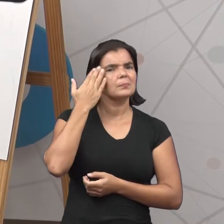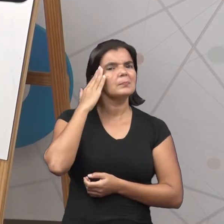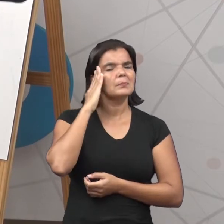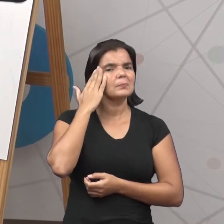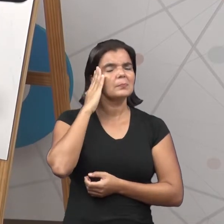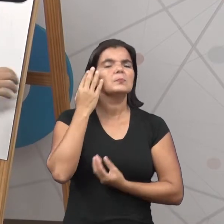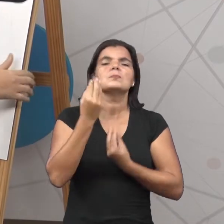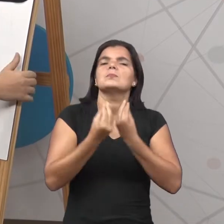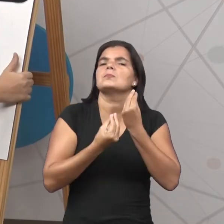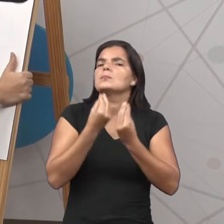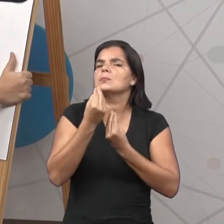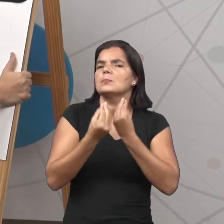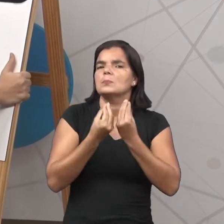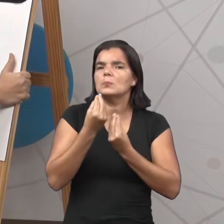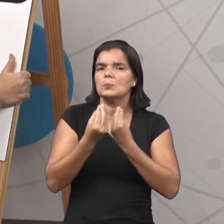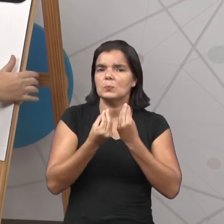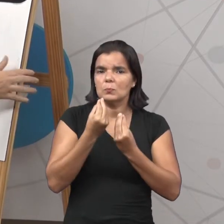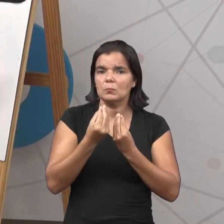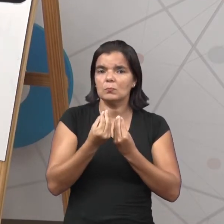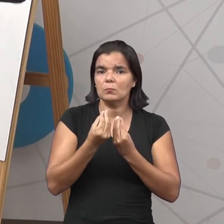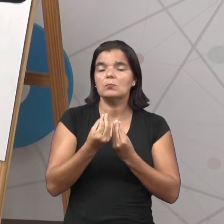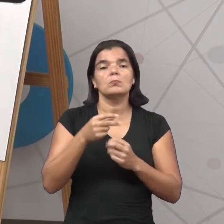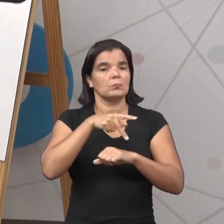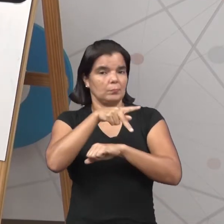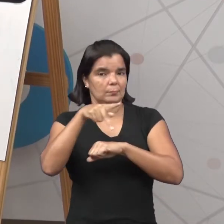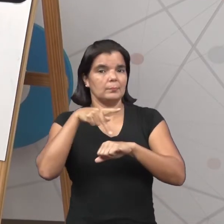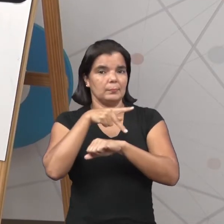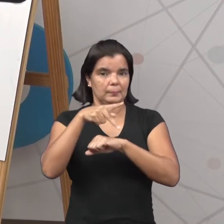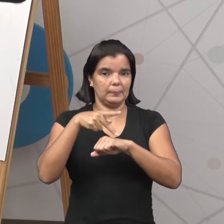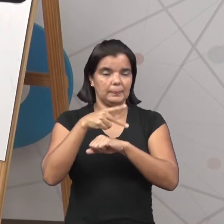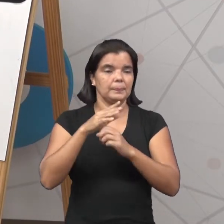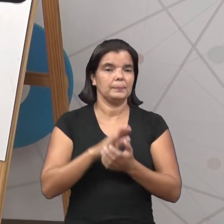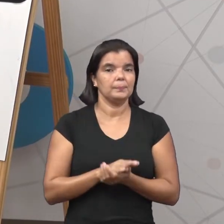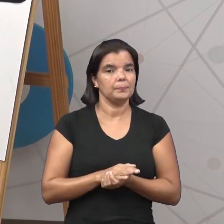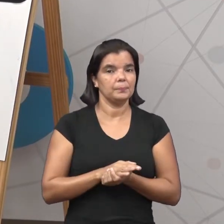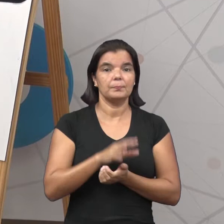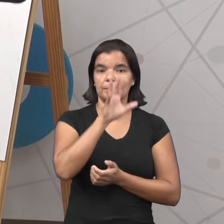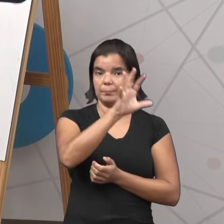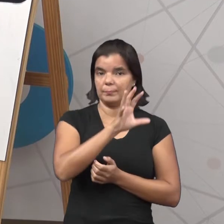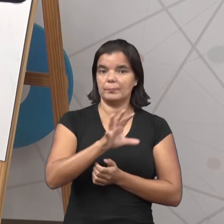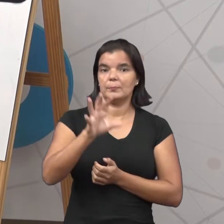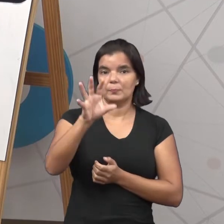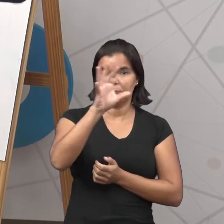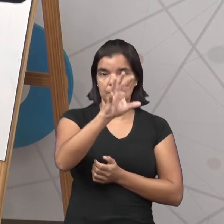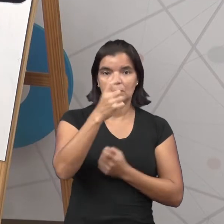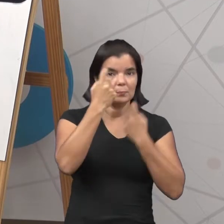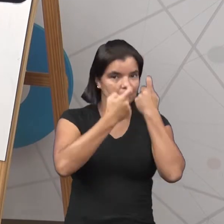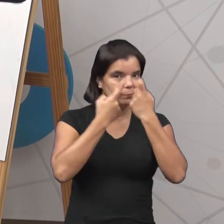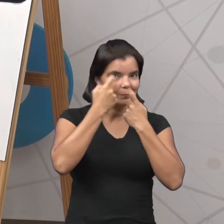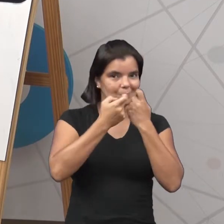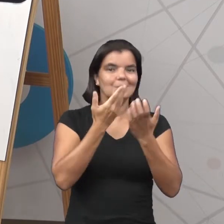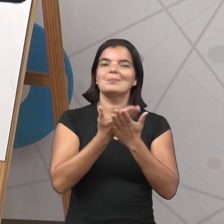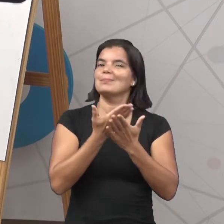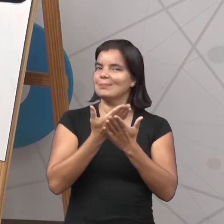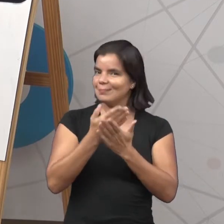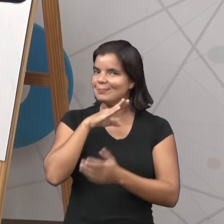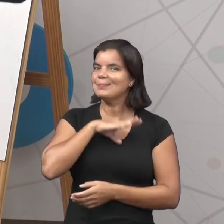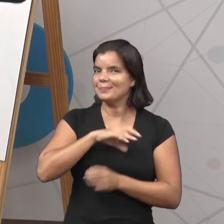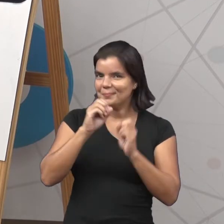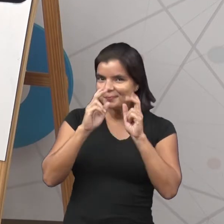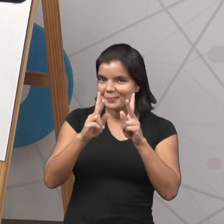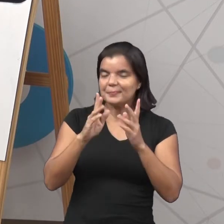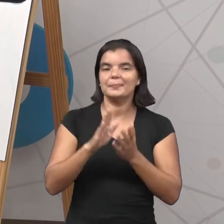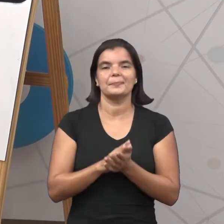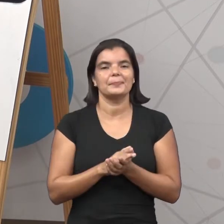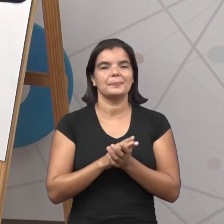entender como isso funciona no nosso país, tá aqui? Com as regiões. Não se preocupe que nossa aula é língua portuguesa, ok?